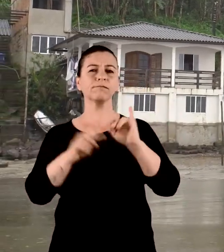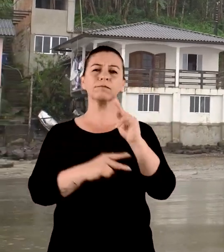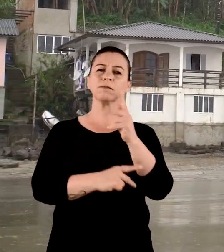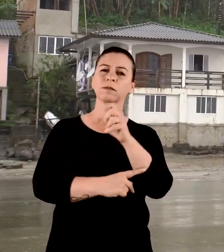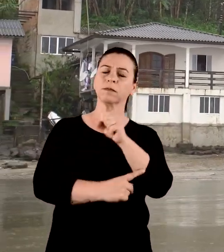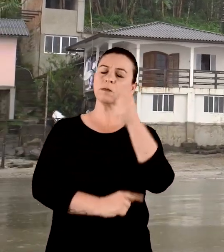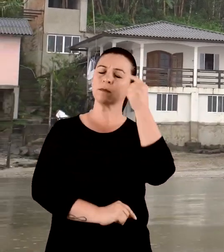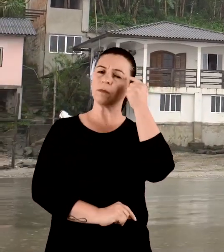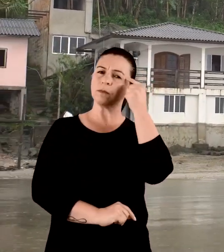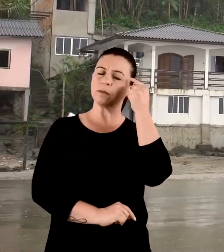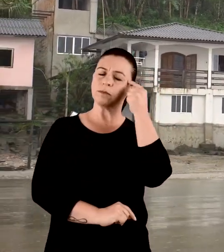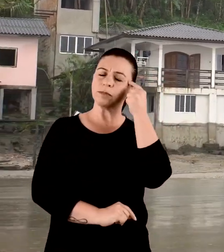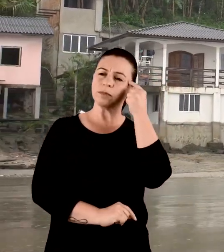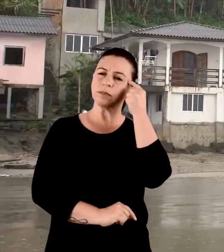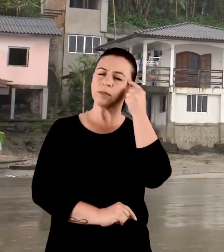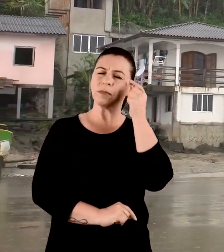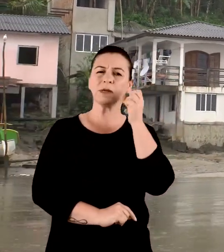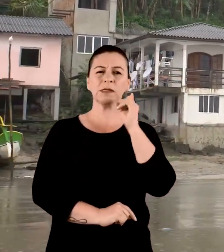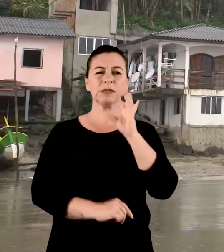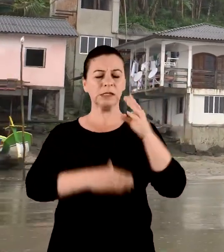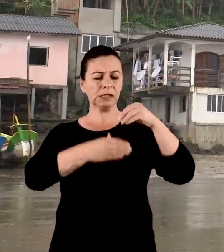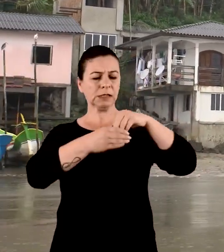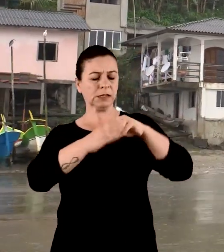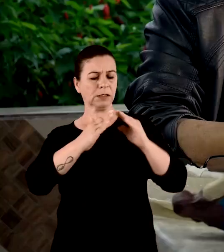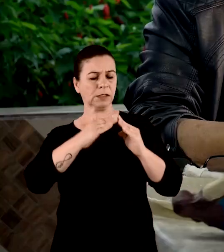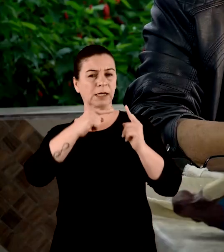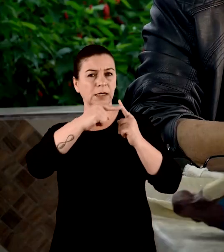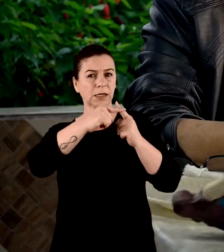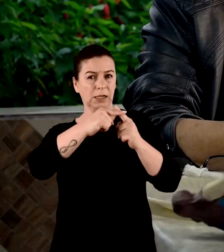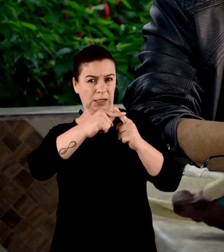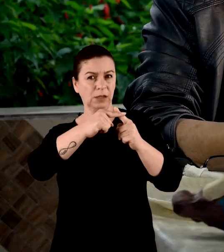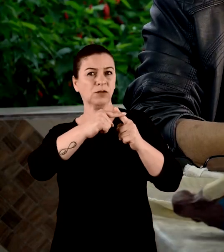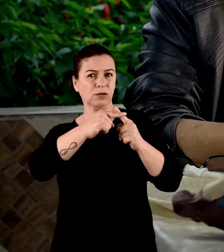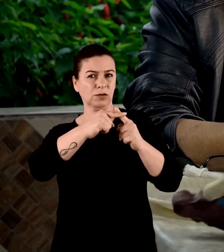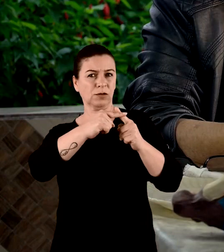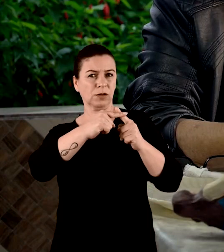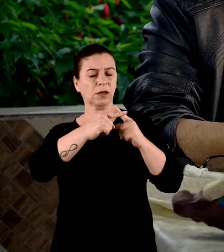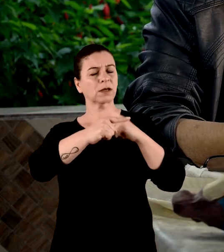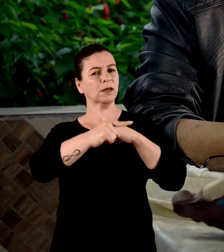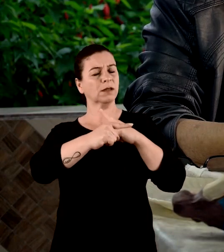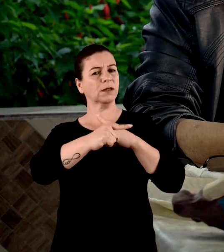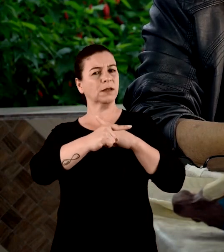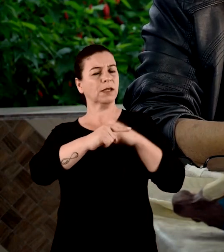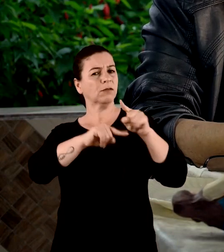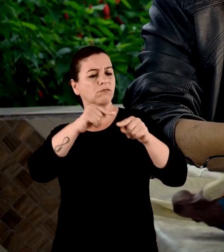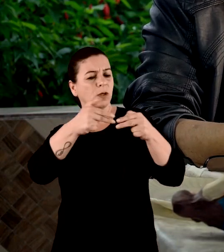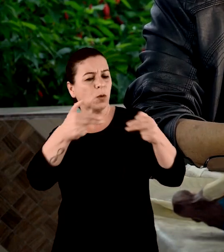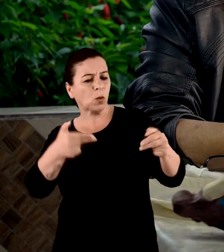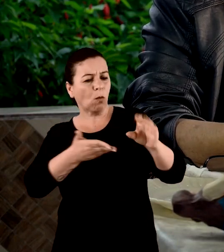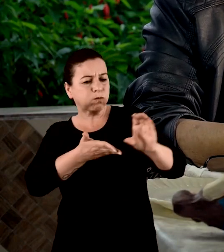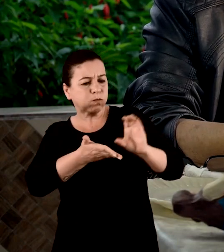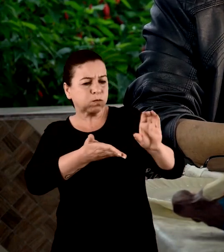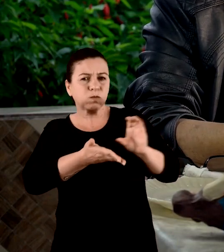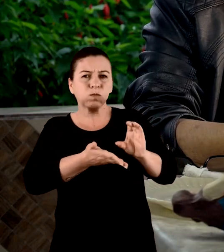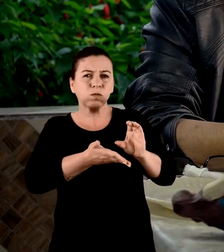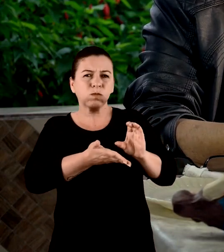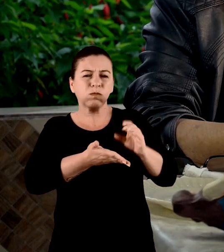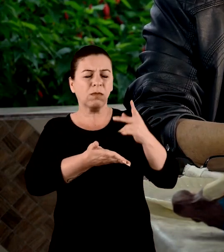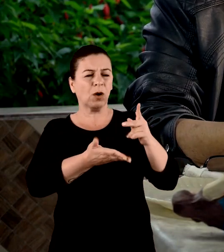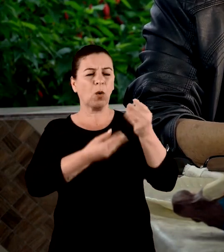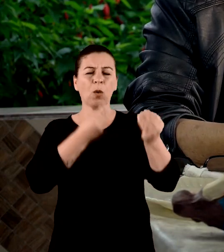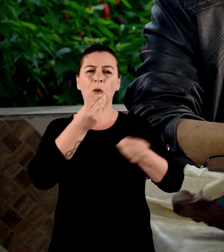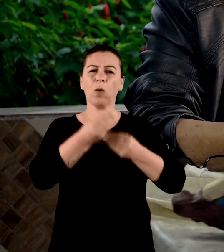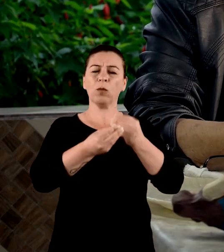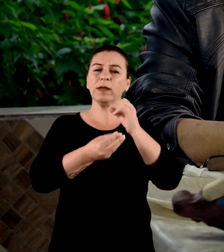caminho e pensei, se dentro do santuário, onde existe recurso, as peças estão nesse